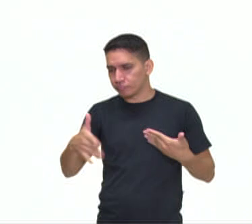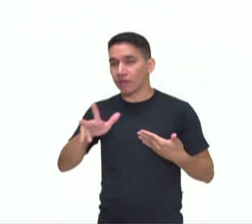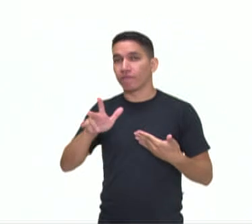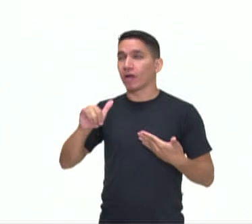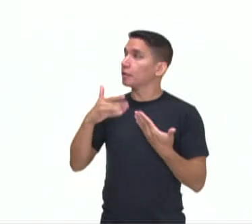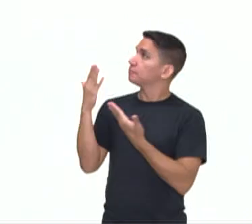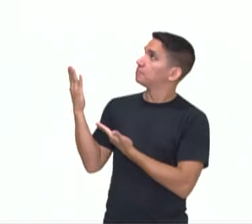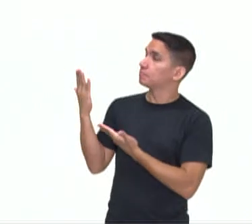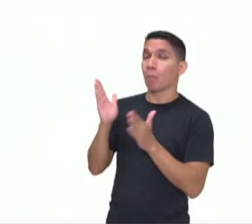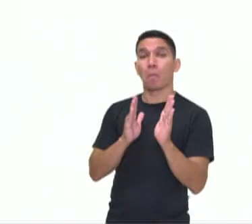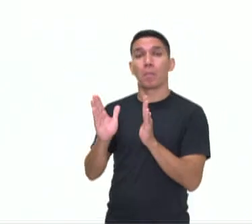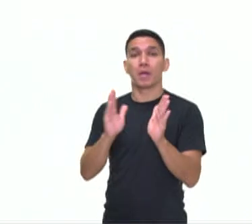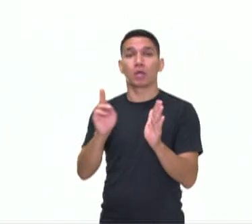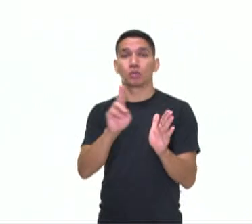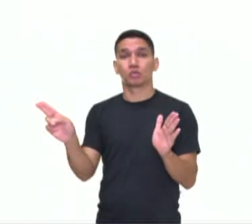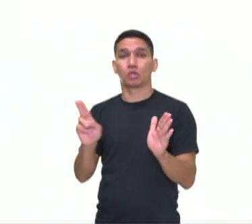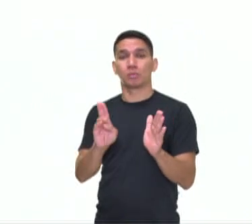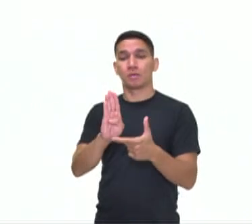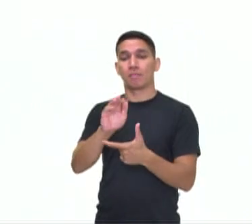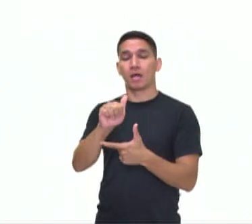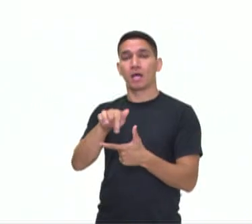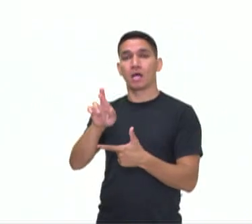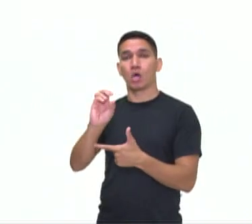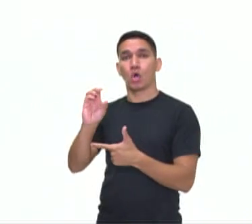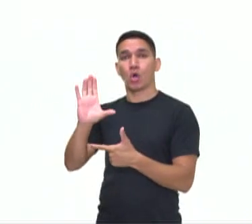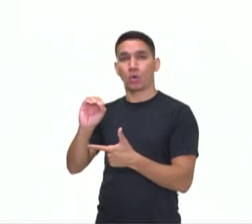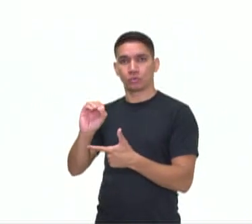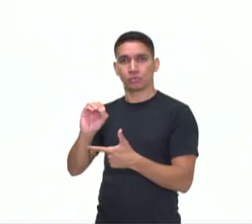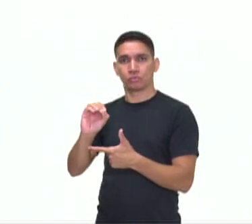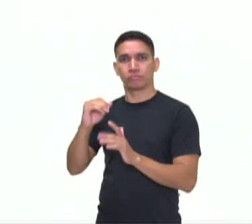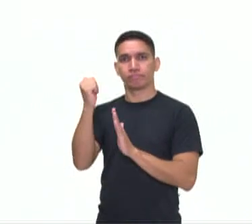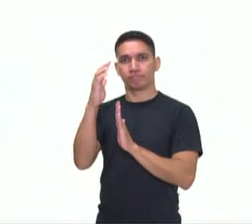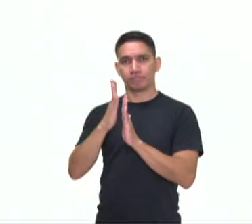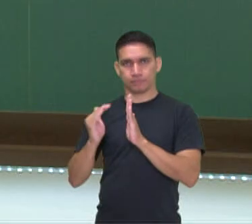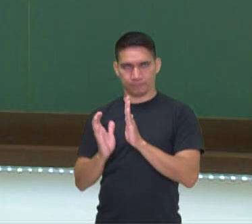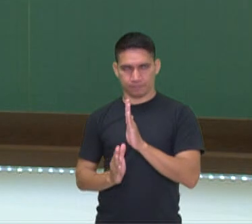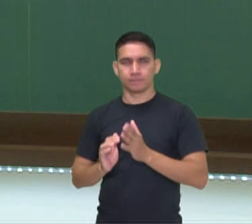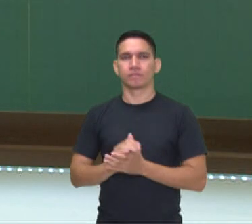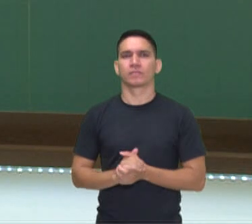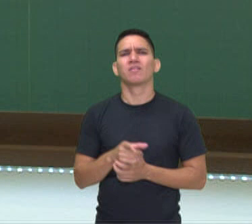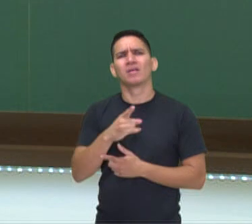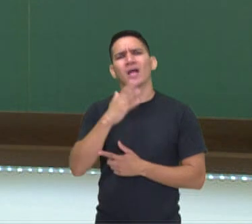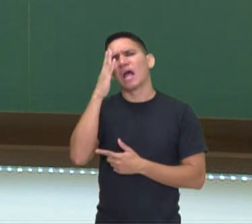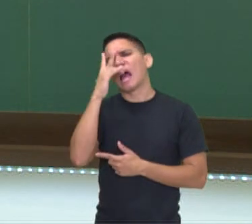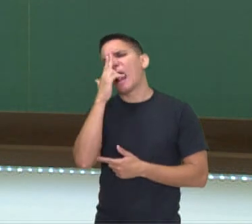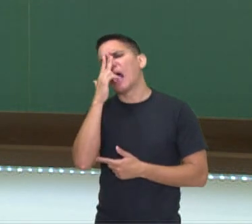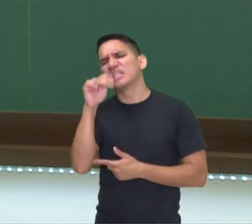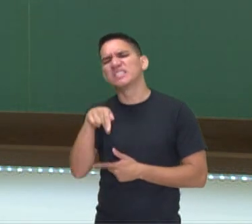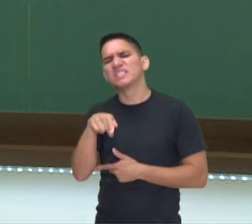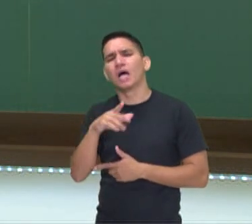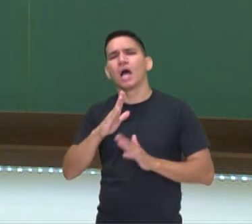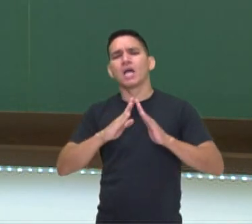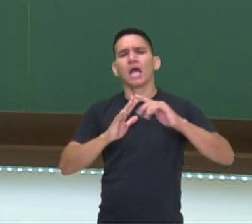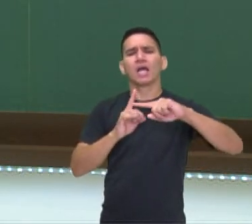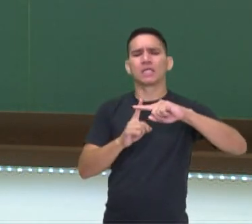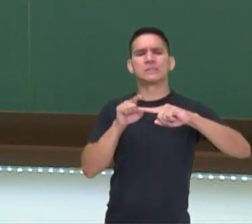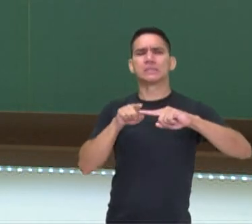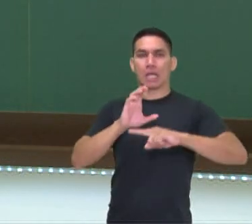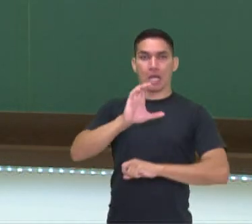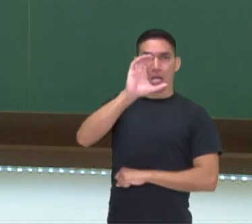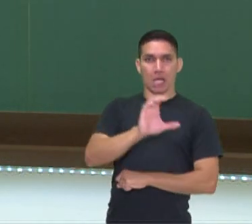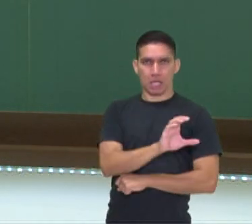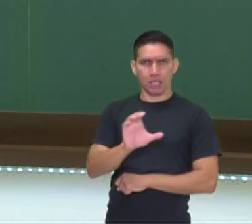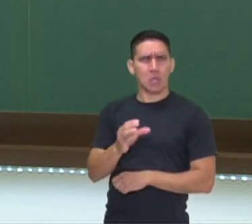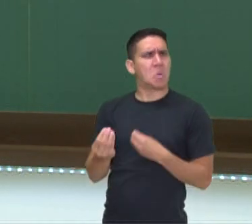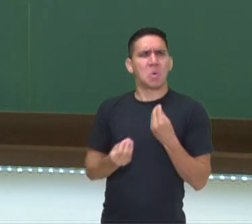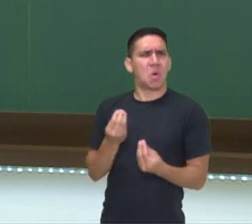como Barroco. Como você acha que era a igreja nesse período? Como eu já falei, a gente vem numa época que a igreja deu aquela